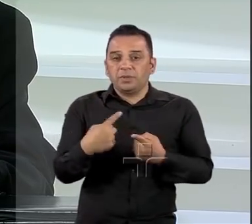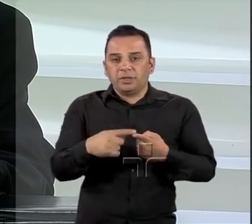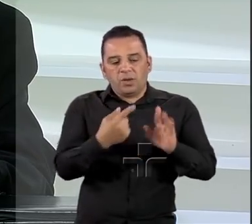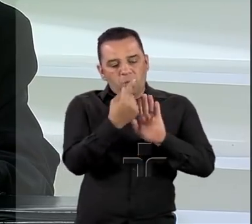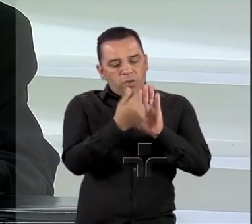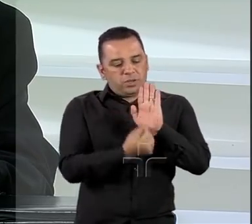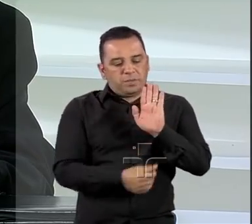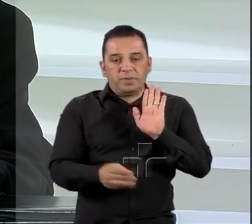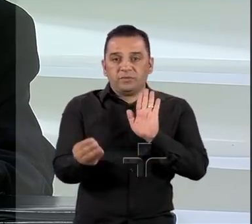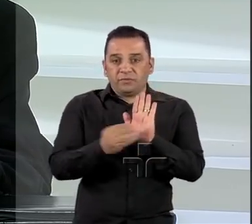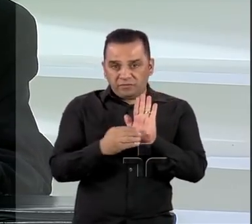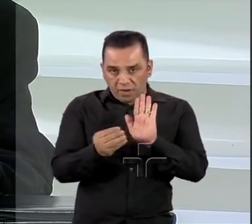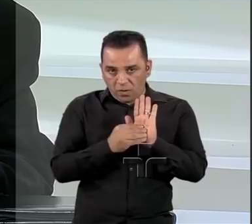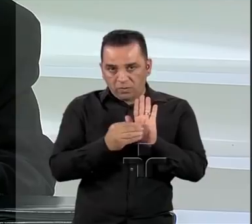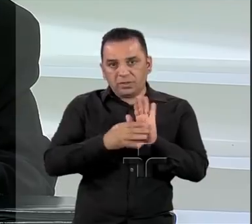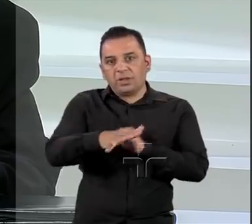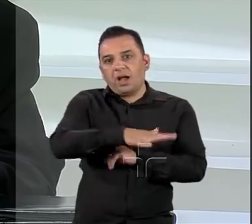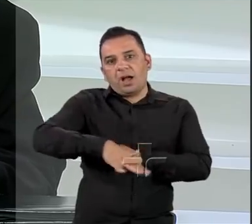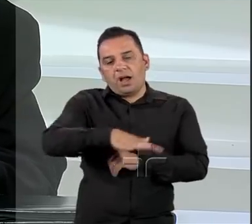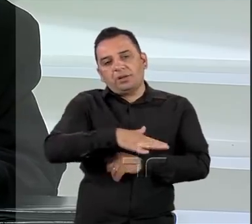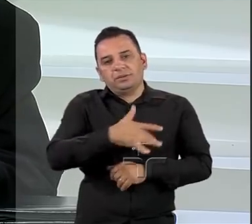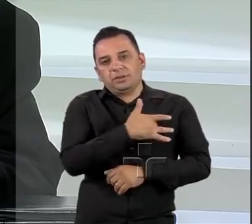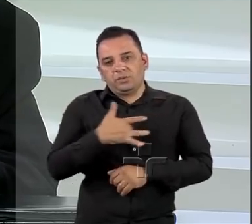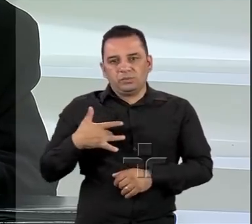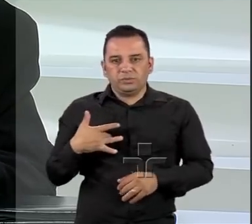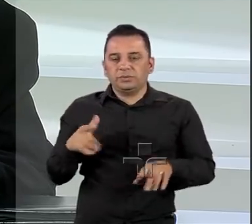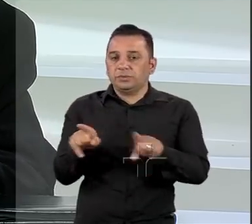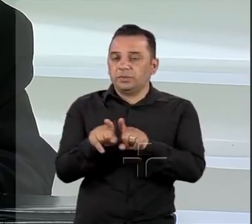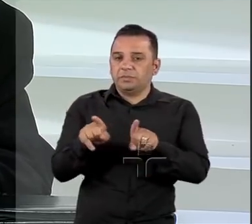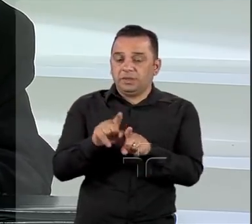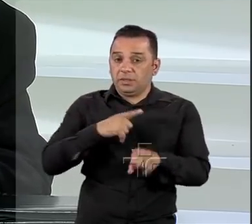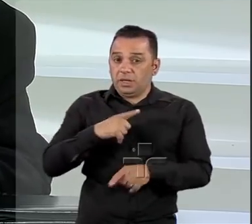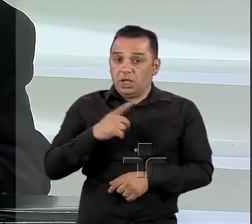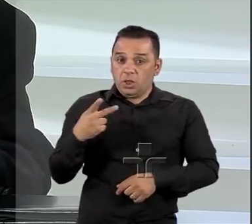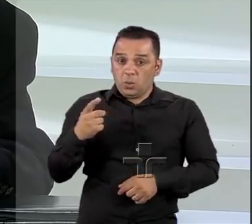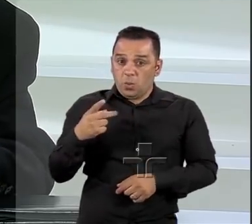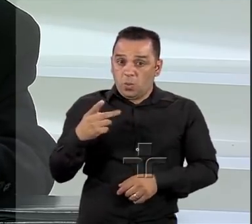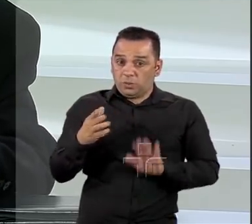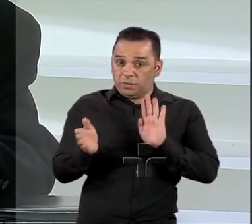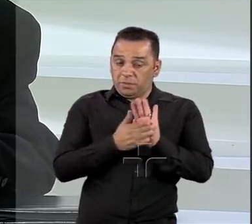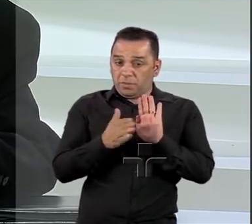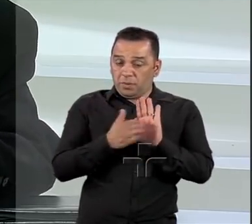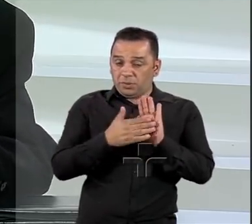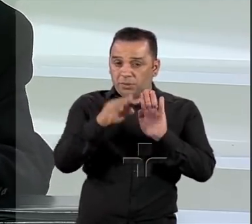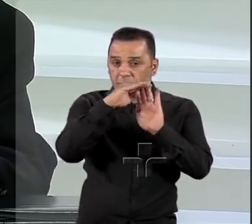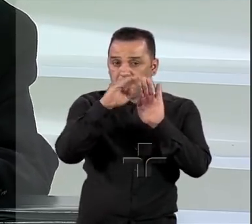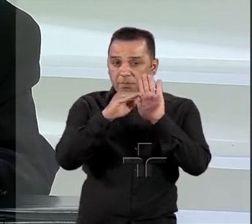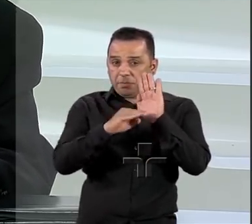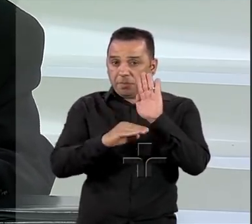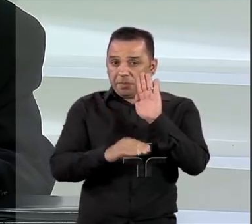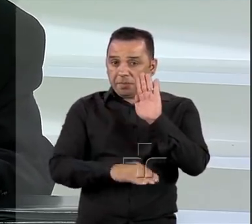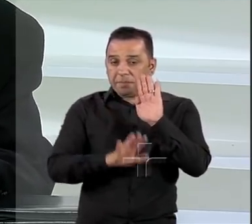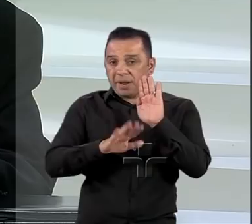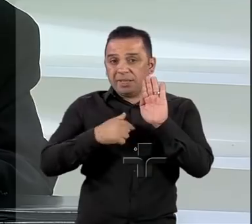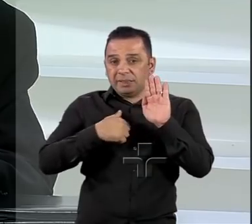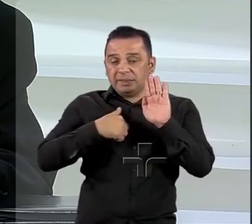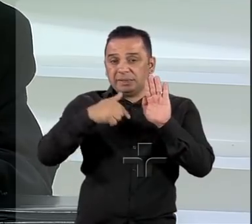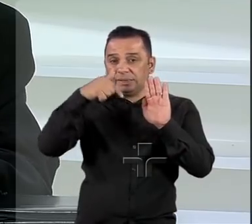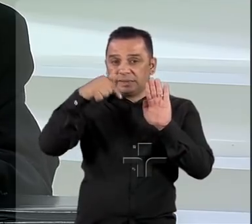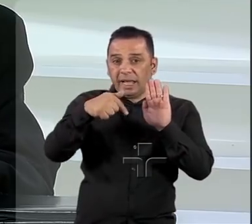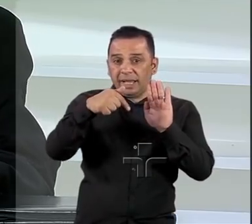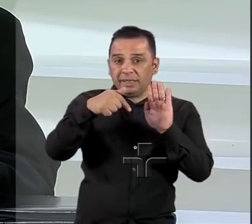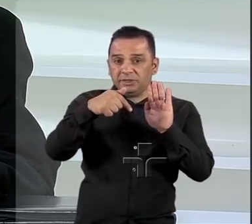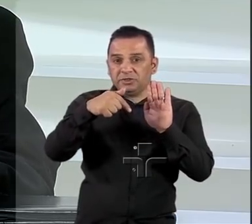recursos na saúde. Nós temos aqui 12 propostas, mas 7 delas